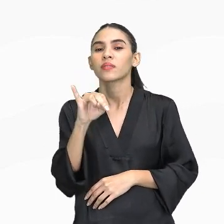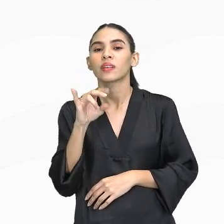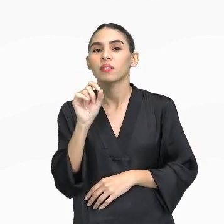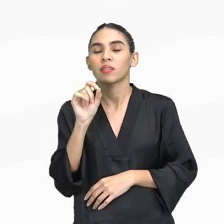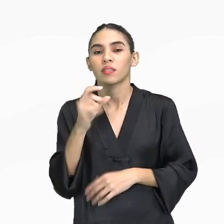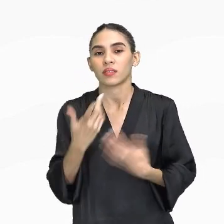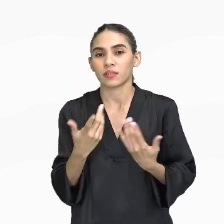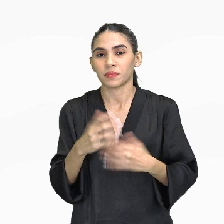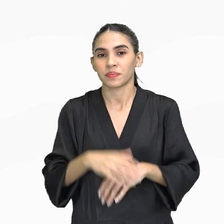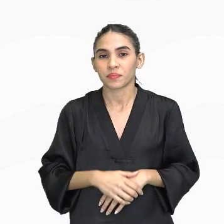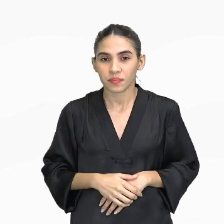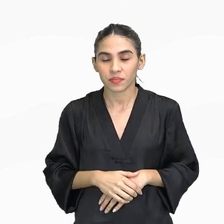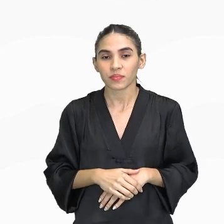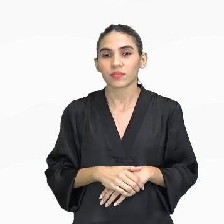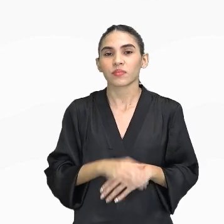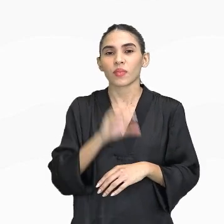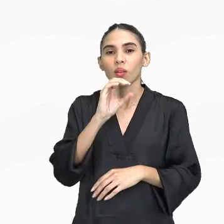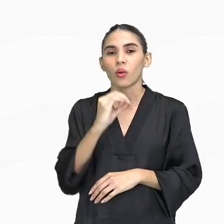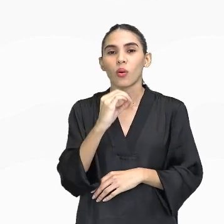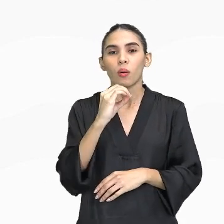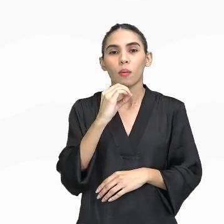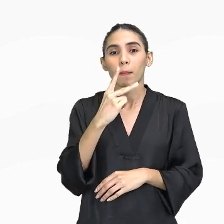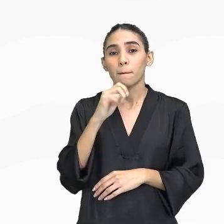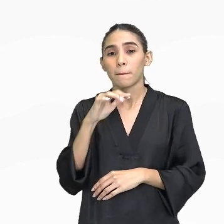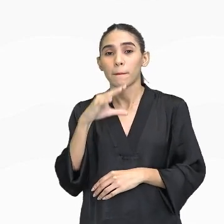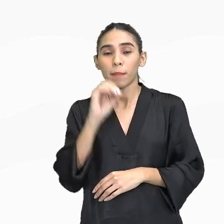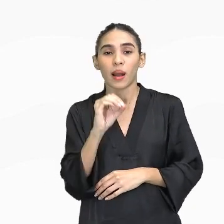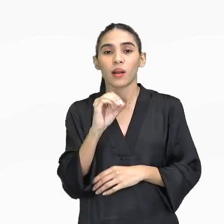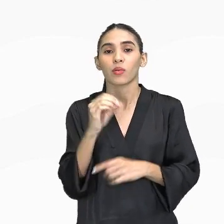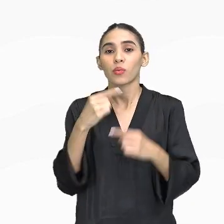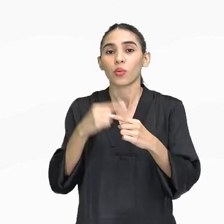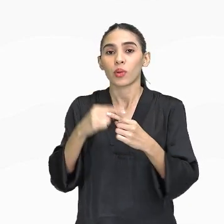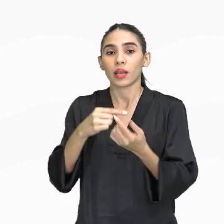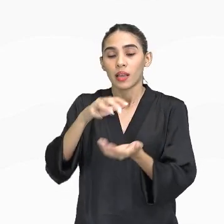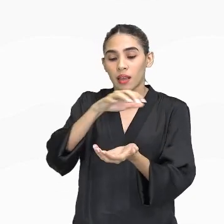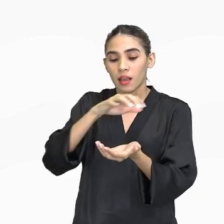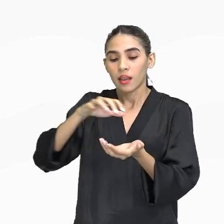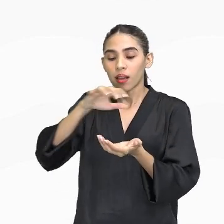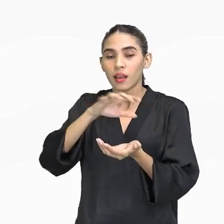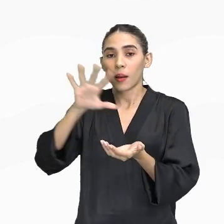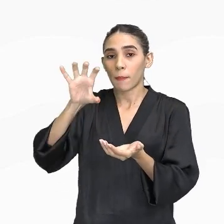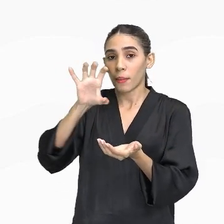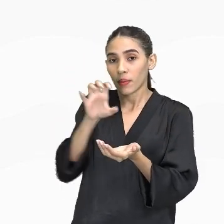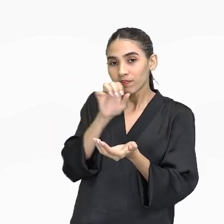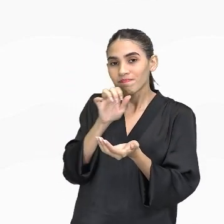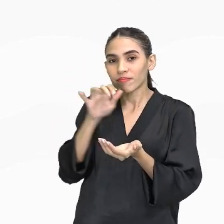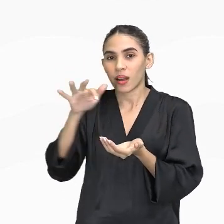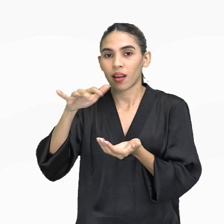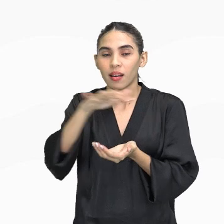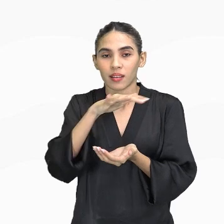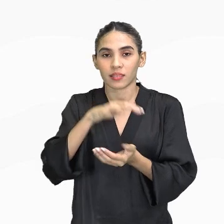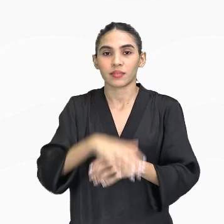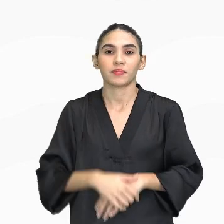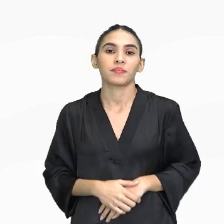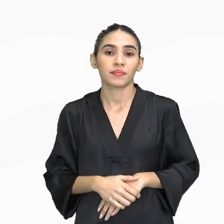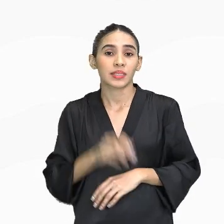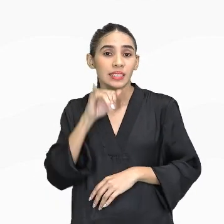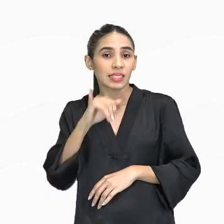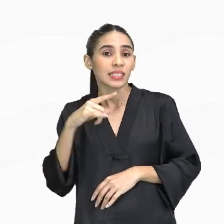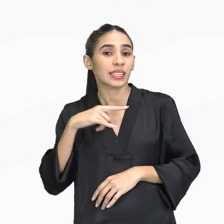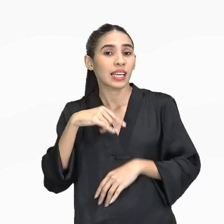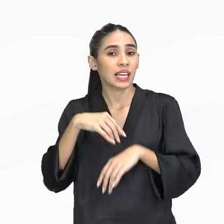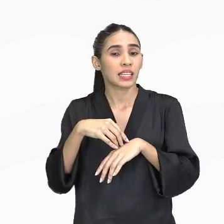quê? Ele é opaco, né, à radiação que vai ser reemitida pela superfície da Terra. E se tem